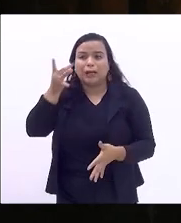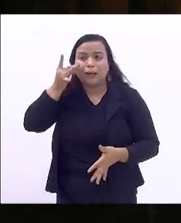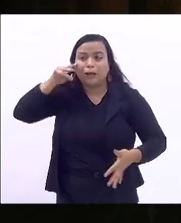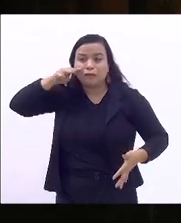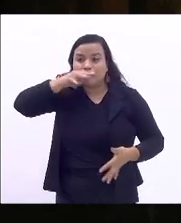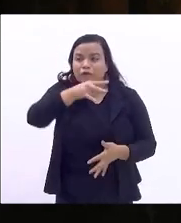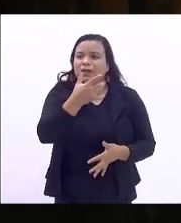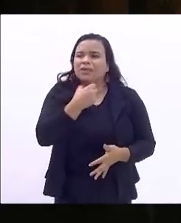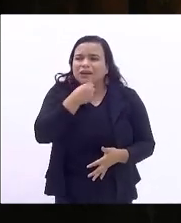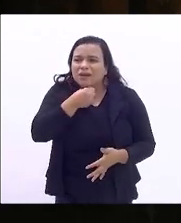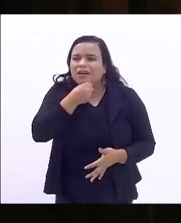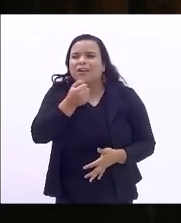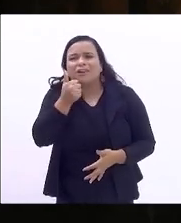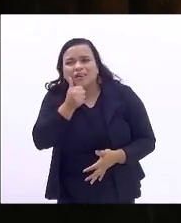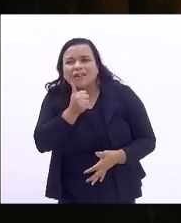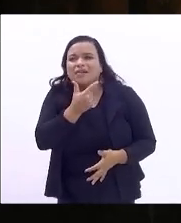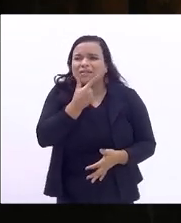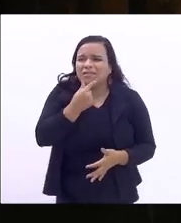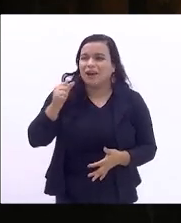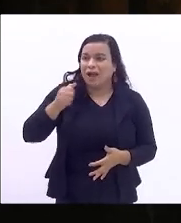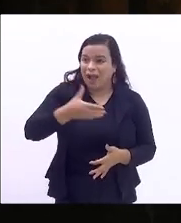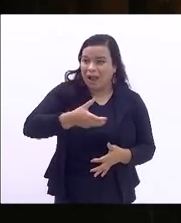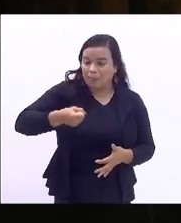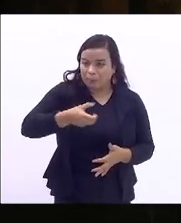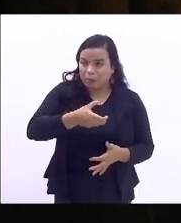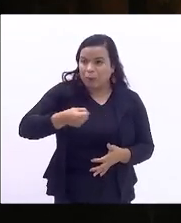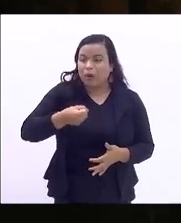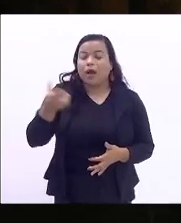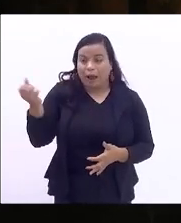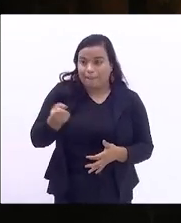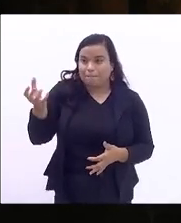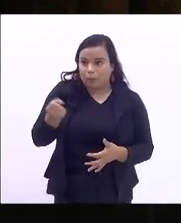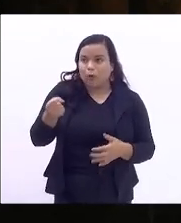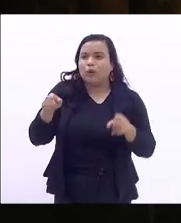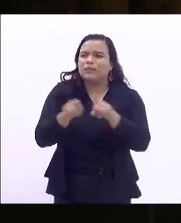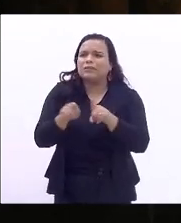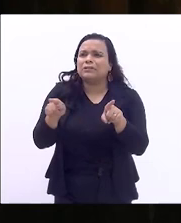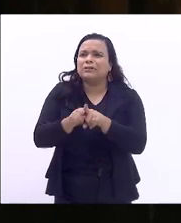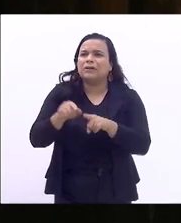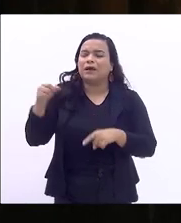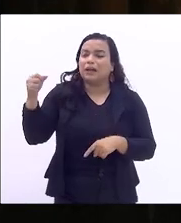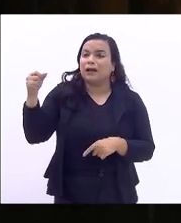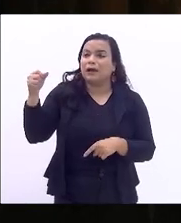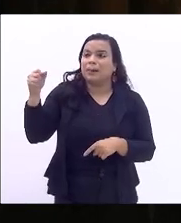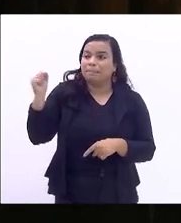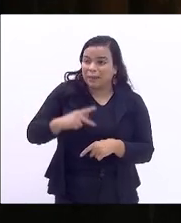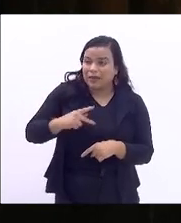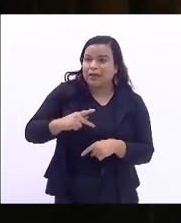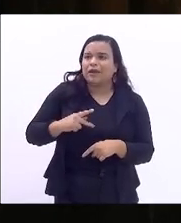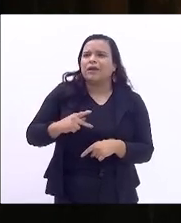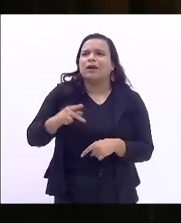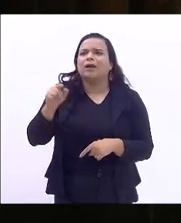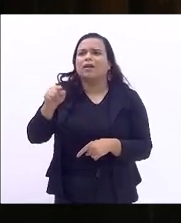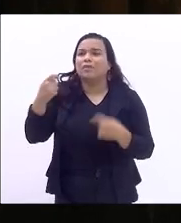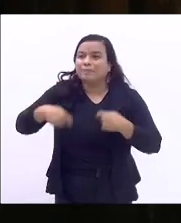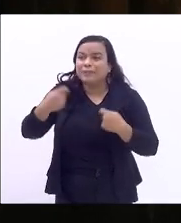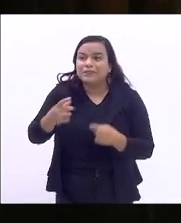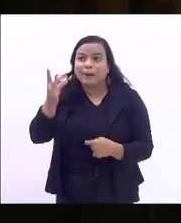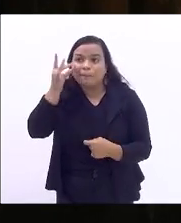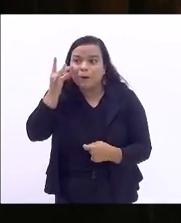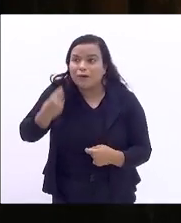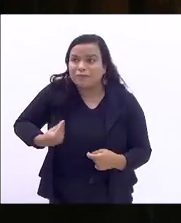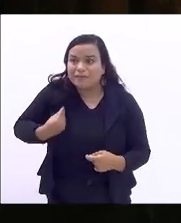senhores e senhoras aposentados e pensionistas tendo que realizar a prova de vida entrando